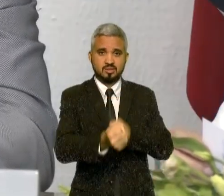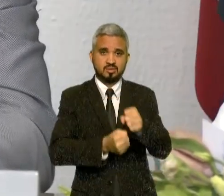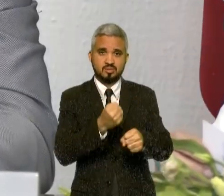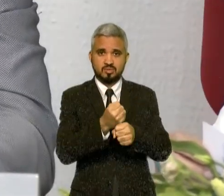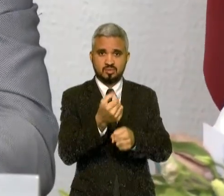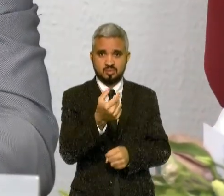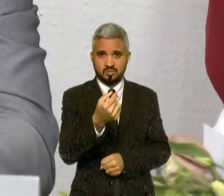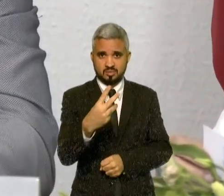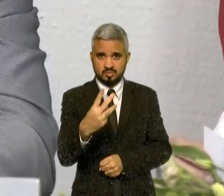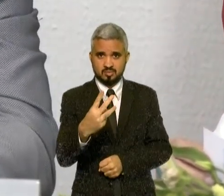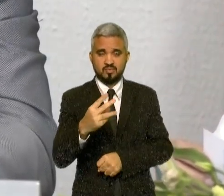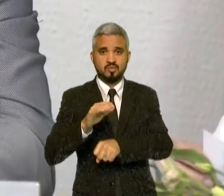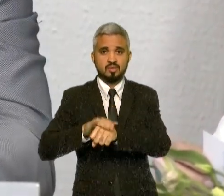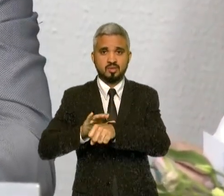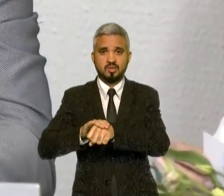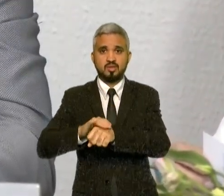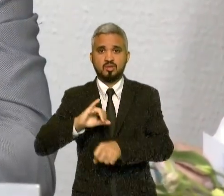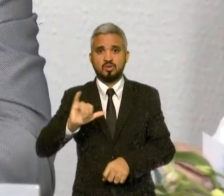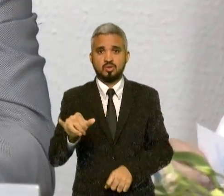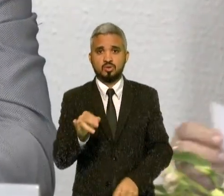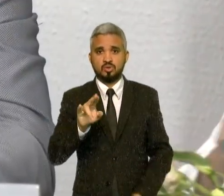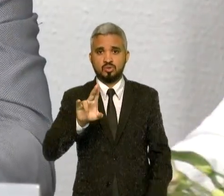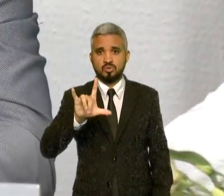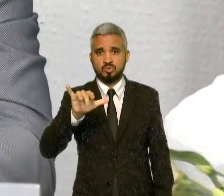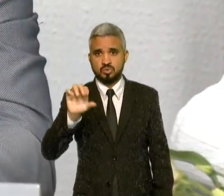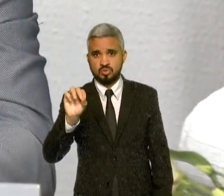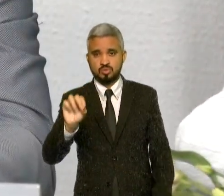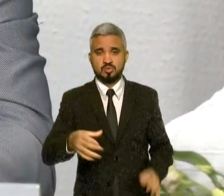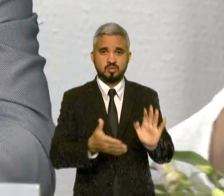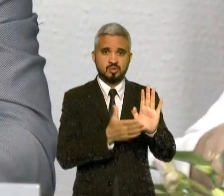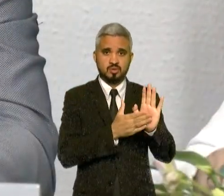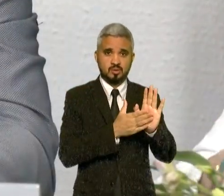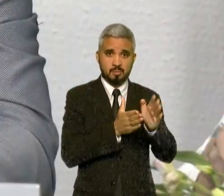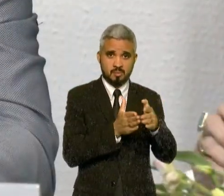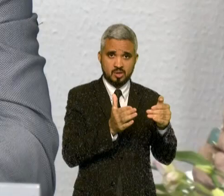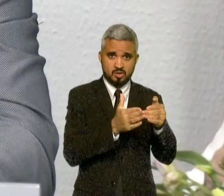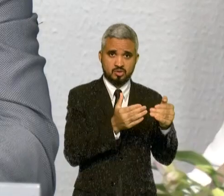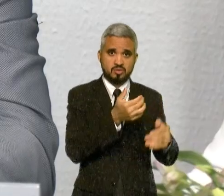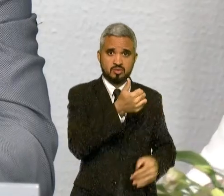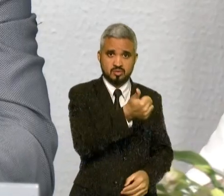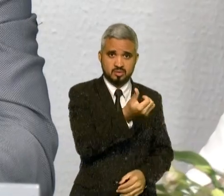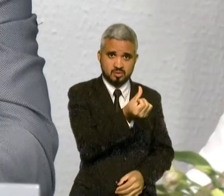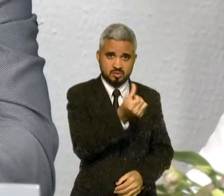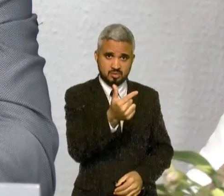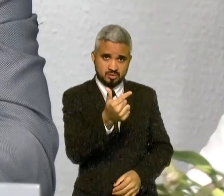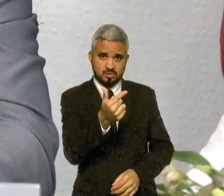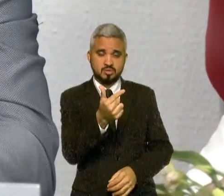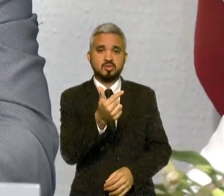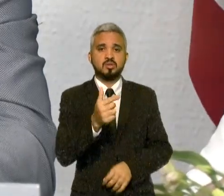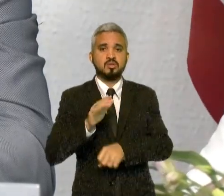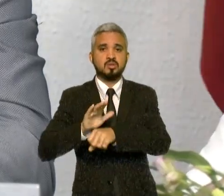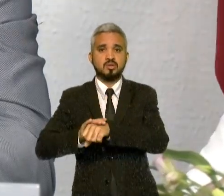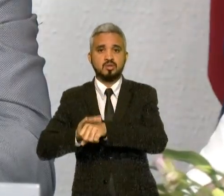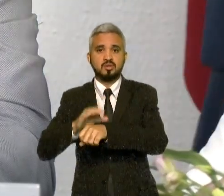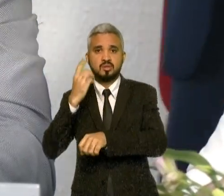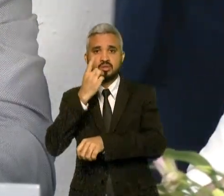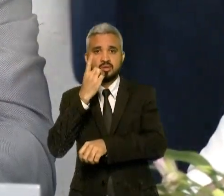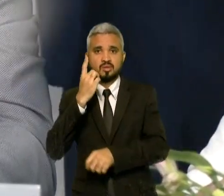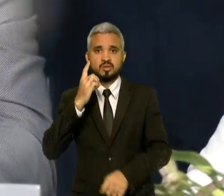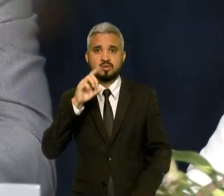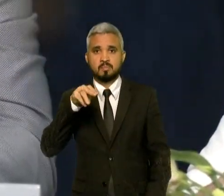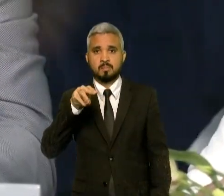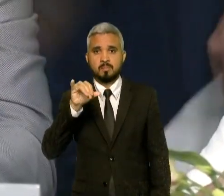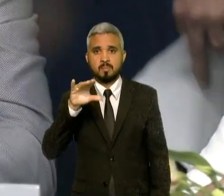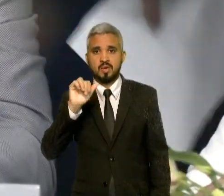160/2023, de autoria do deputado Júlio Mendonça. Requerimento número 162/2023, de autoria da deputada Micael